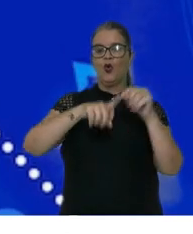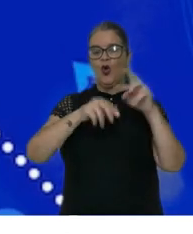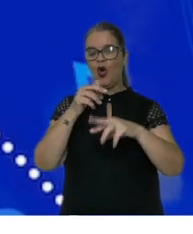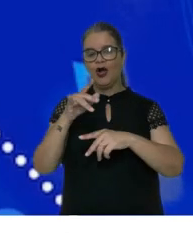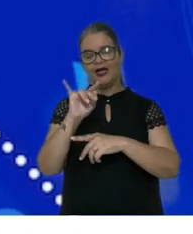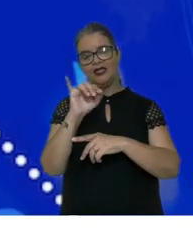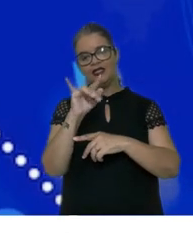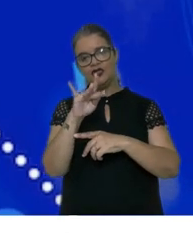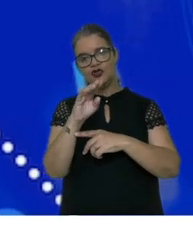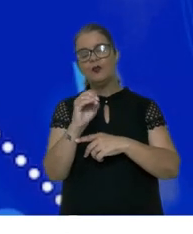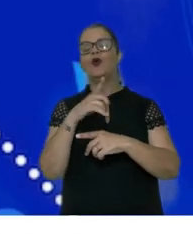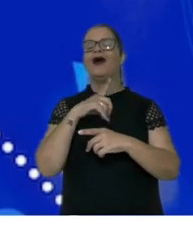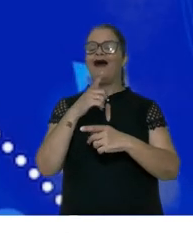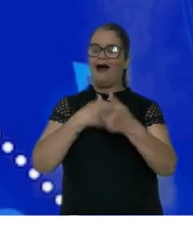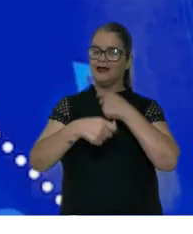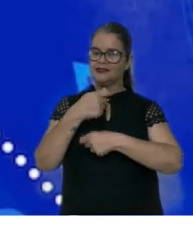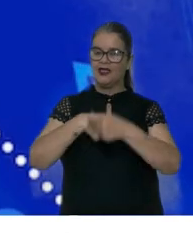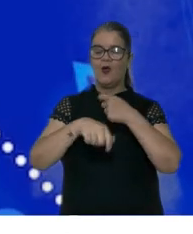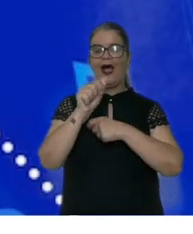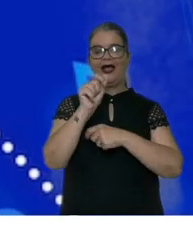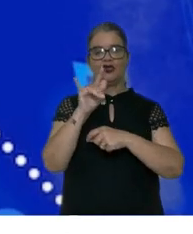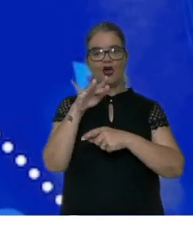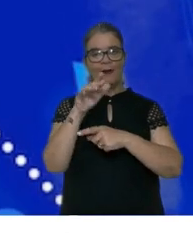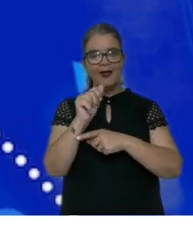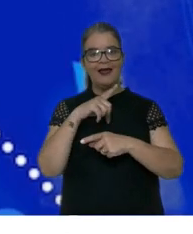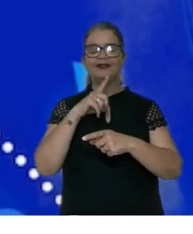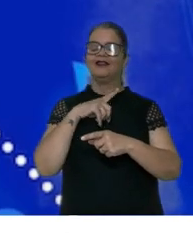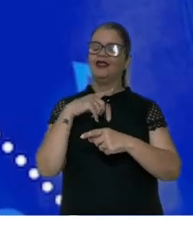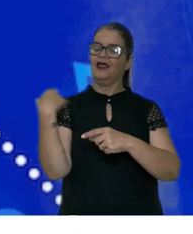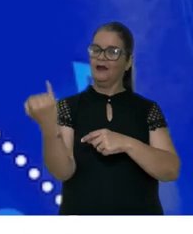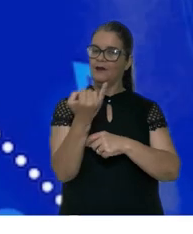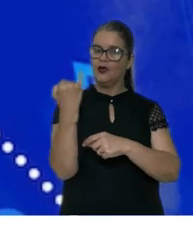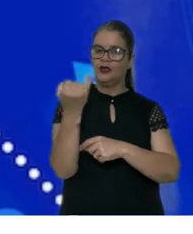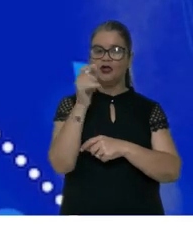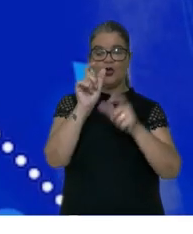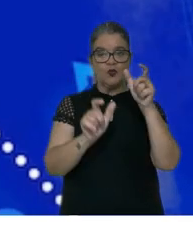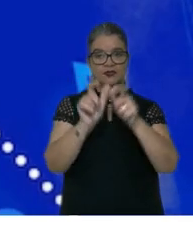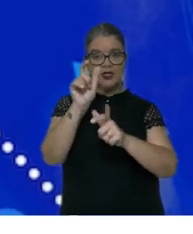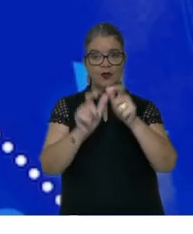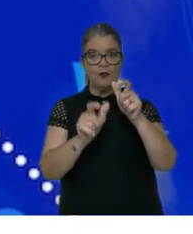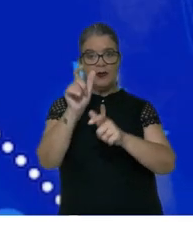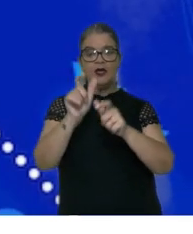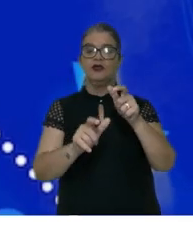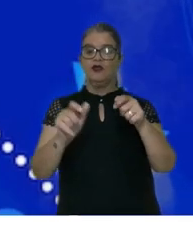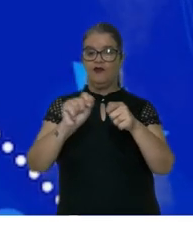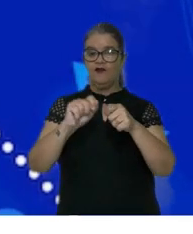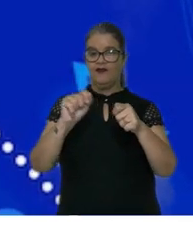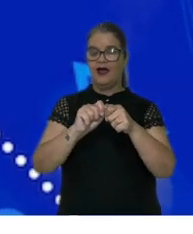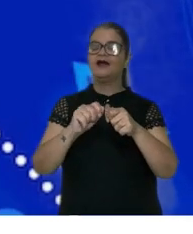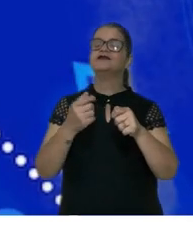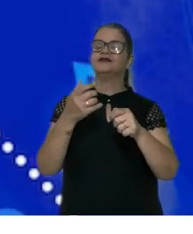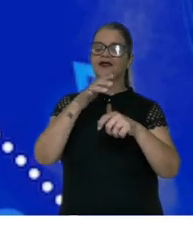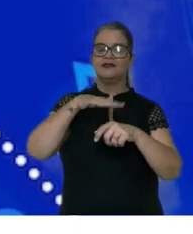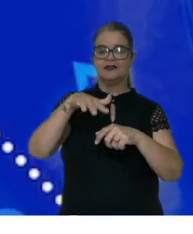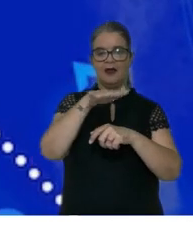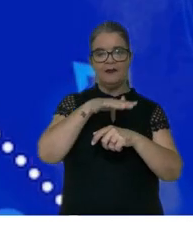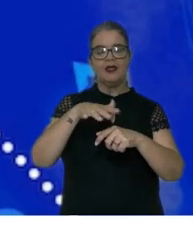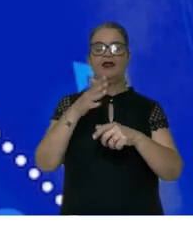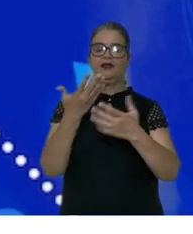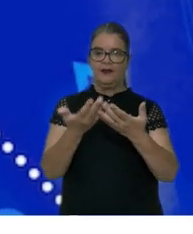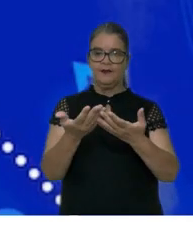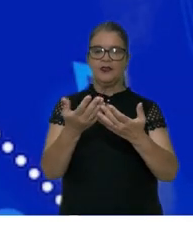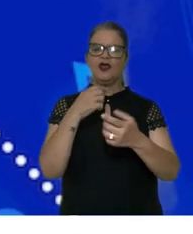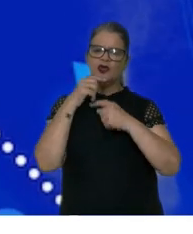tem um fator muito importante, mas o ser humano compõe esse ambiente mais amplo. Ficou com dúvida? Coloquei